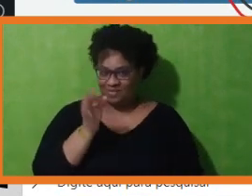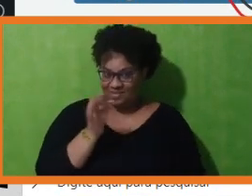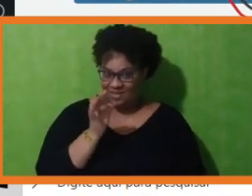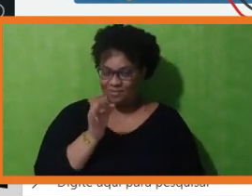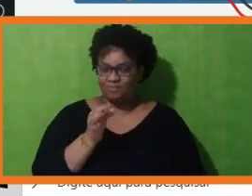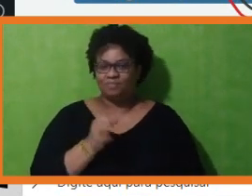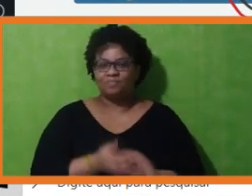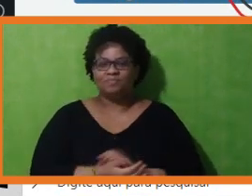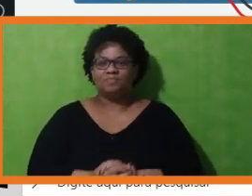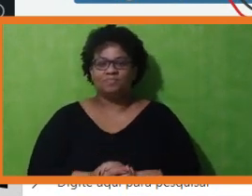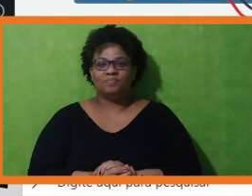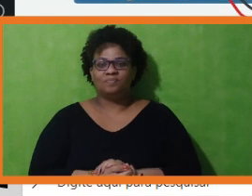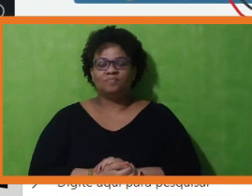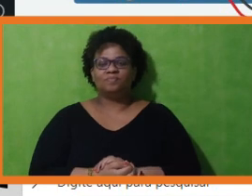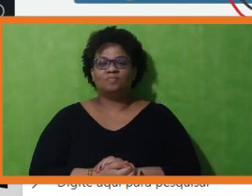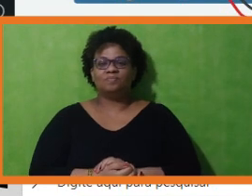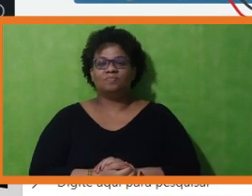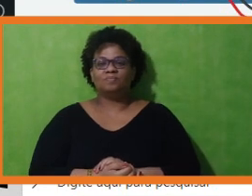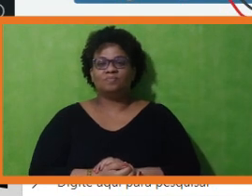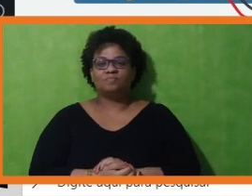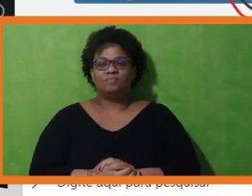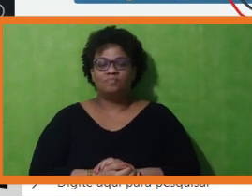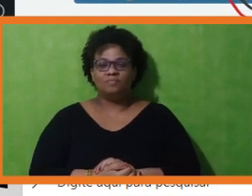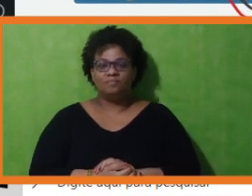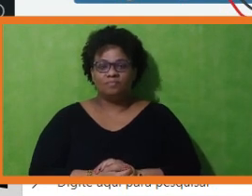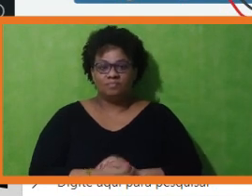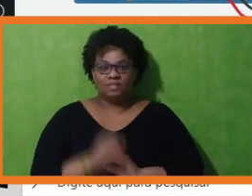Certinho? E por último eu vou dizer que C recebe C